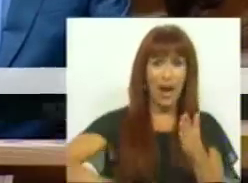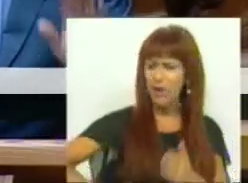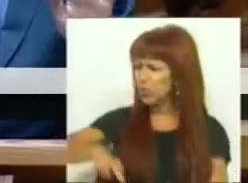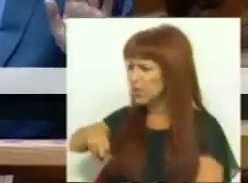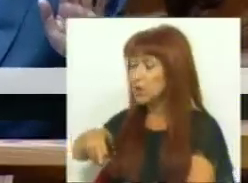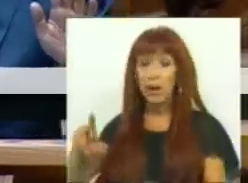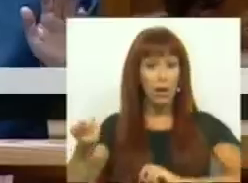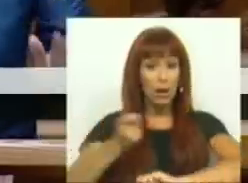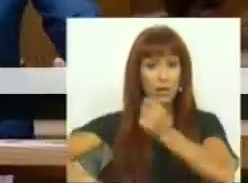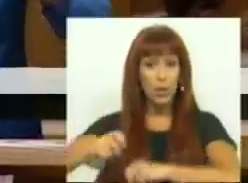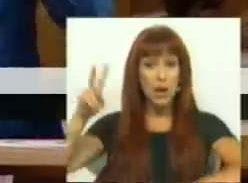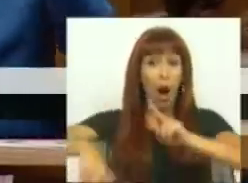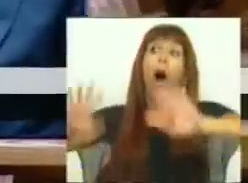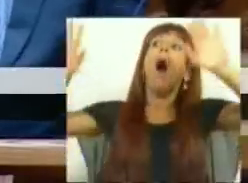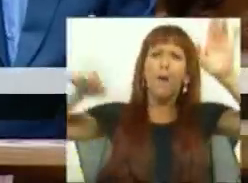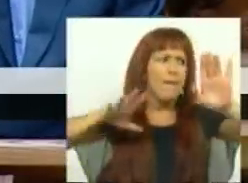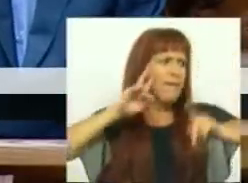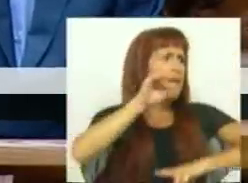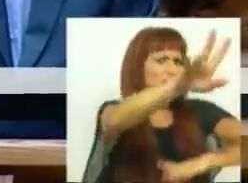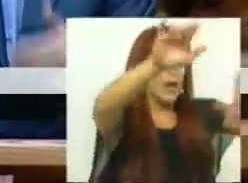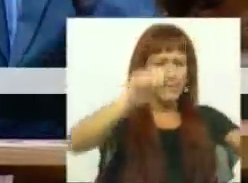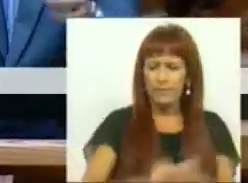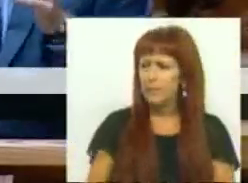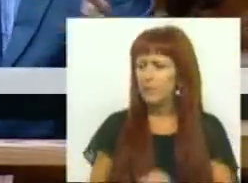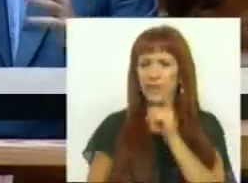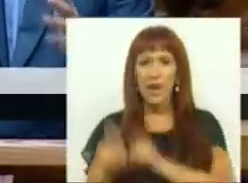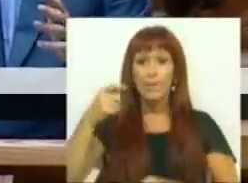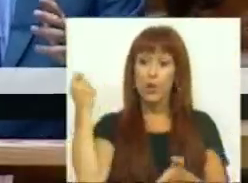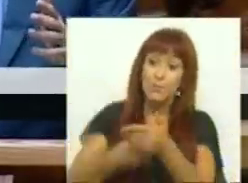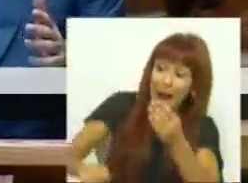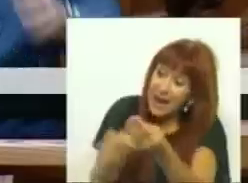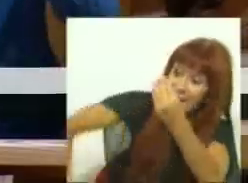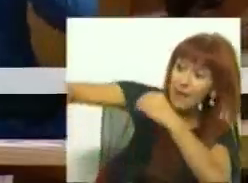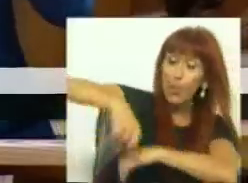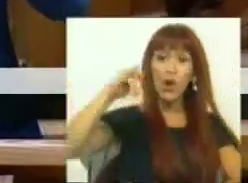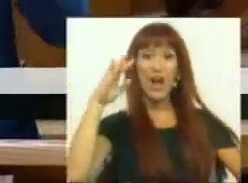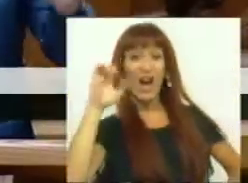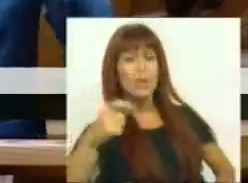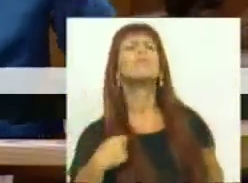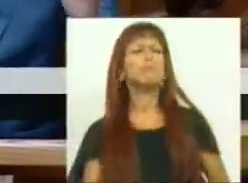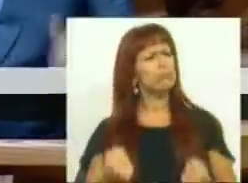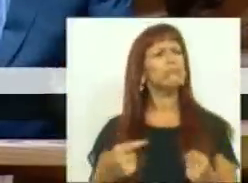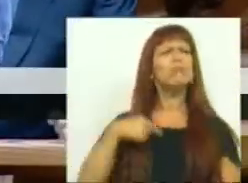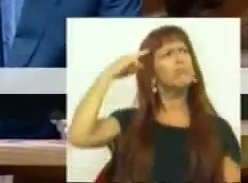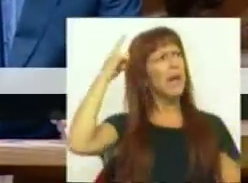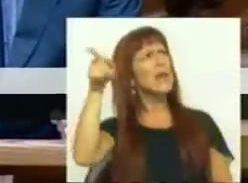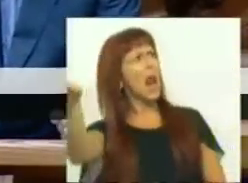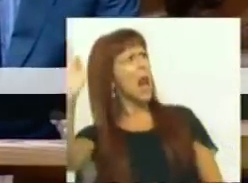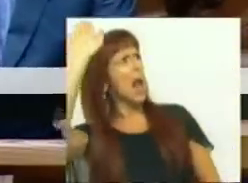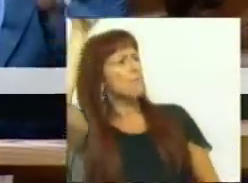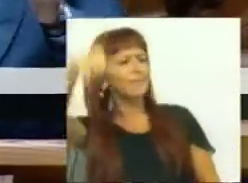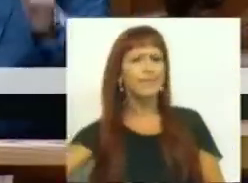capital. Transações financeiras, pois vamos ver. Aumento da derrama sobre o IRC, somos capazes até de pensar